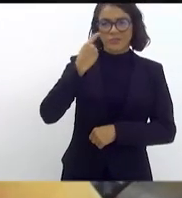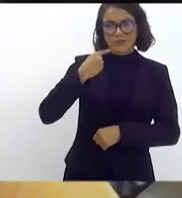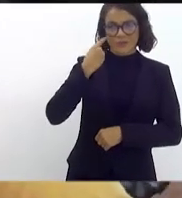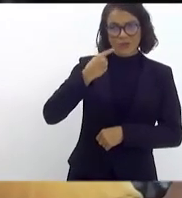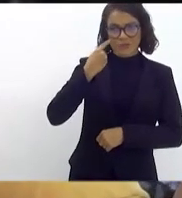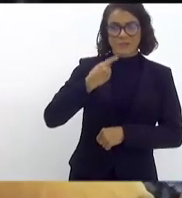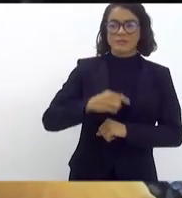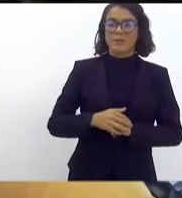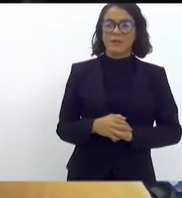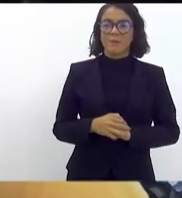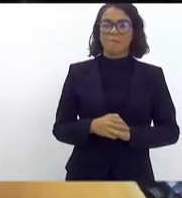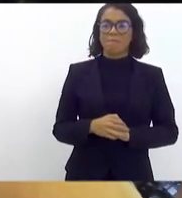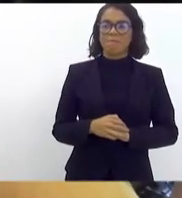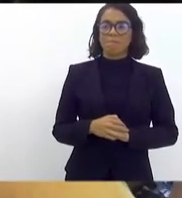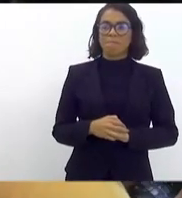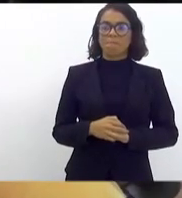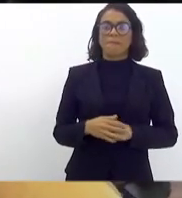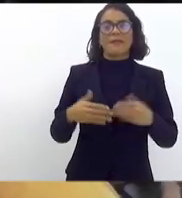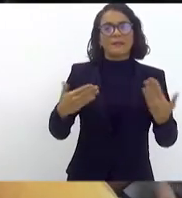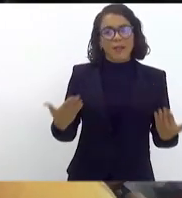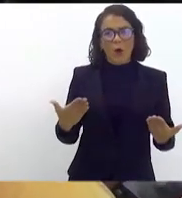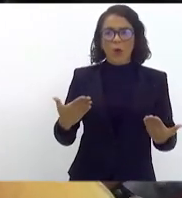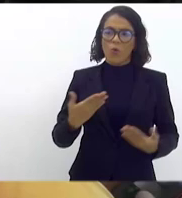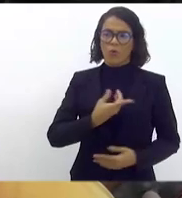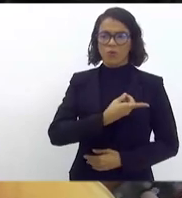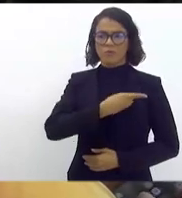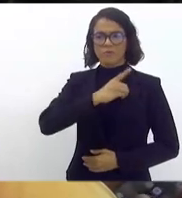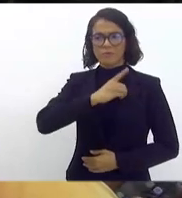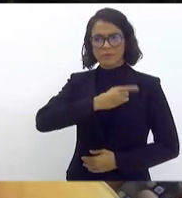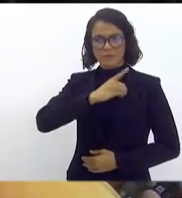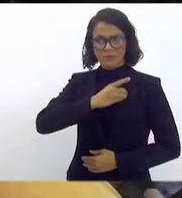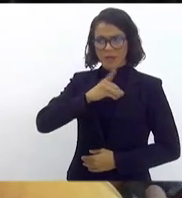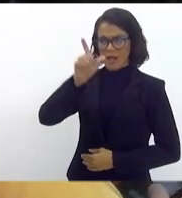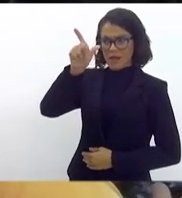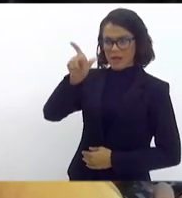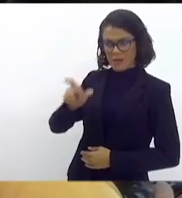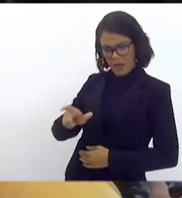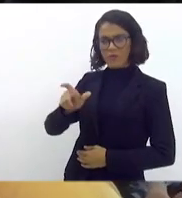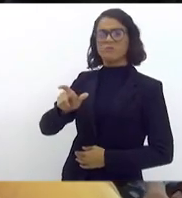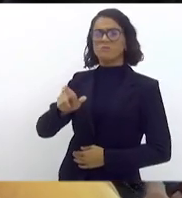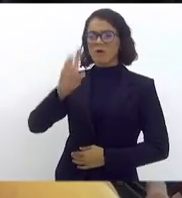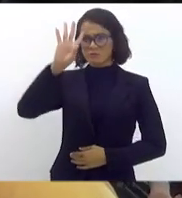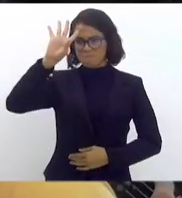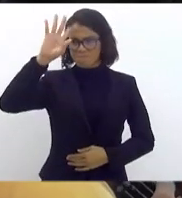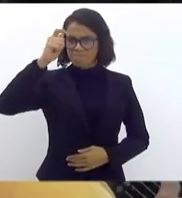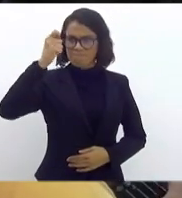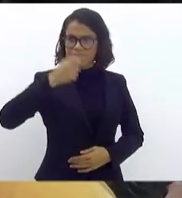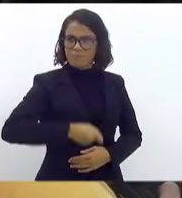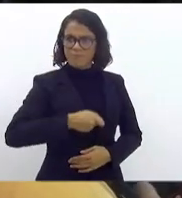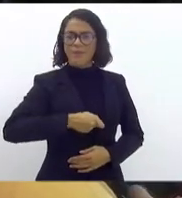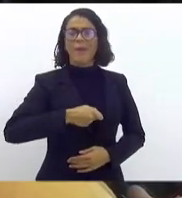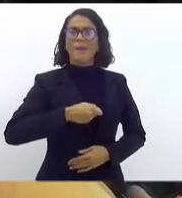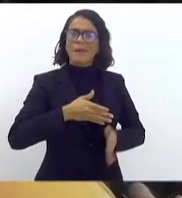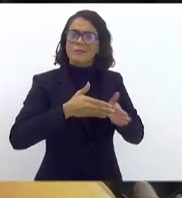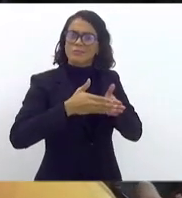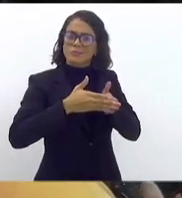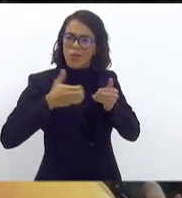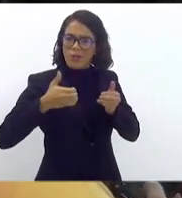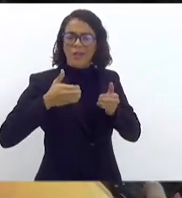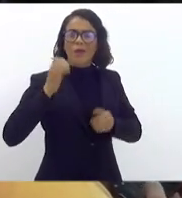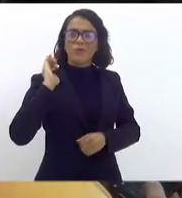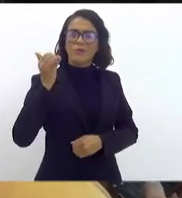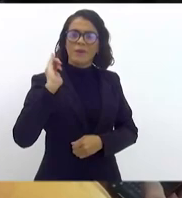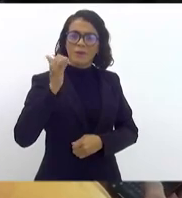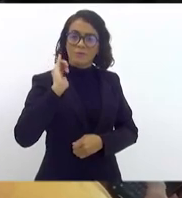pode o delegado diligenciar e, enfim, requerer o